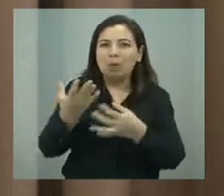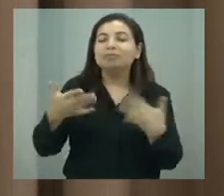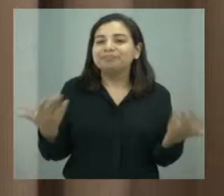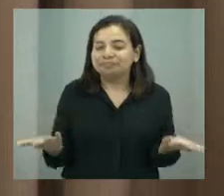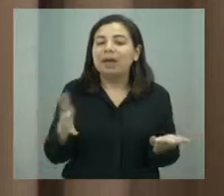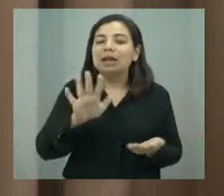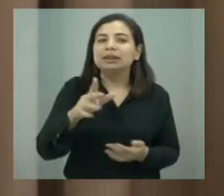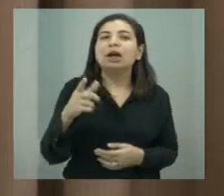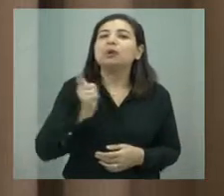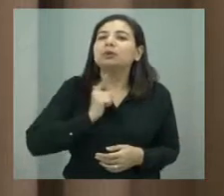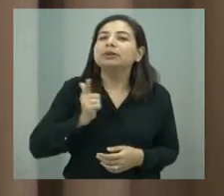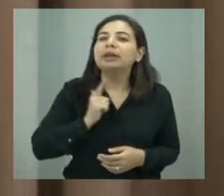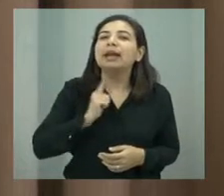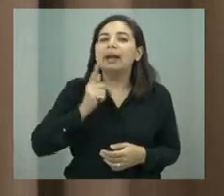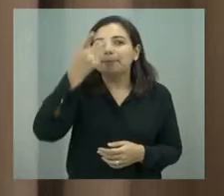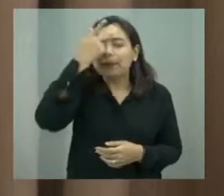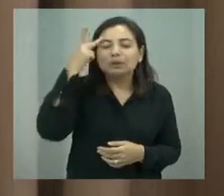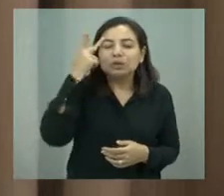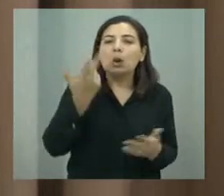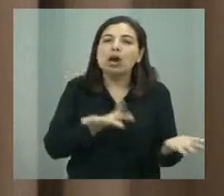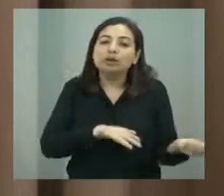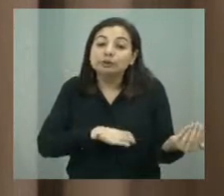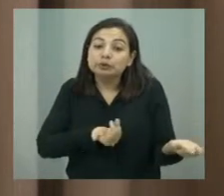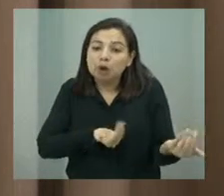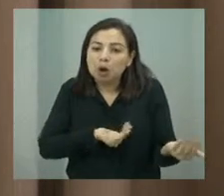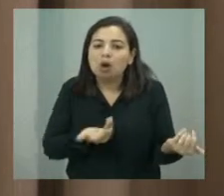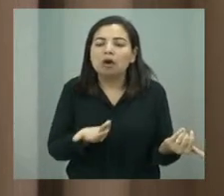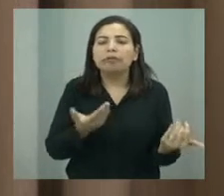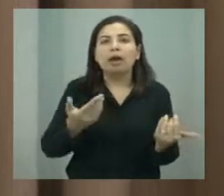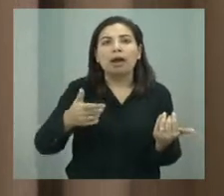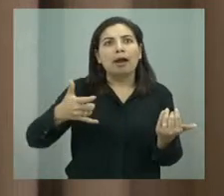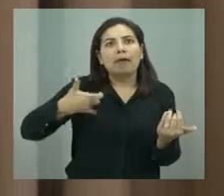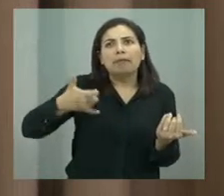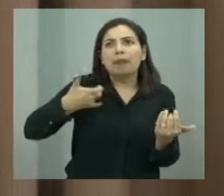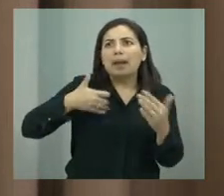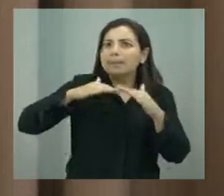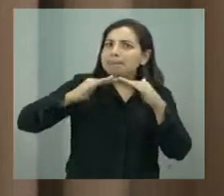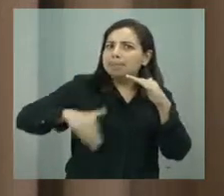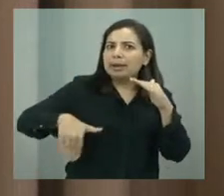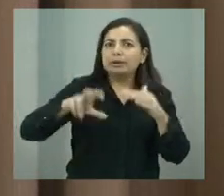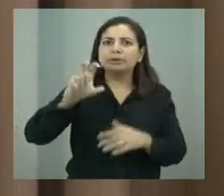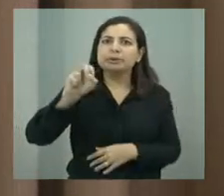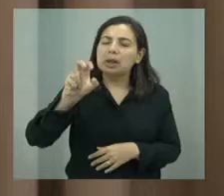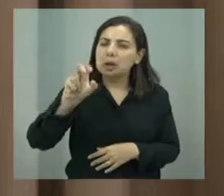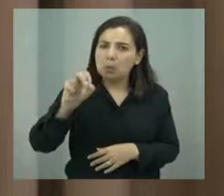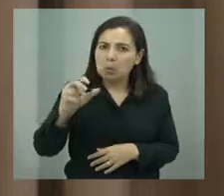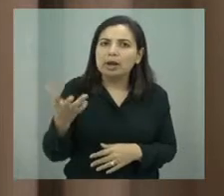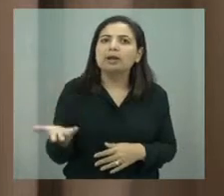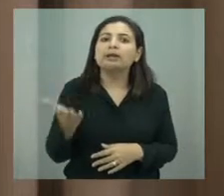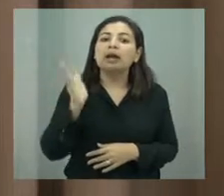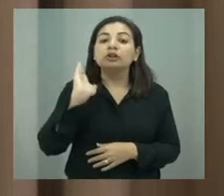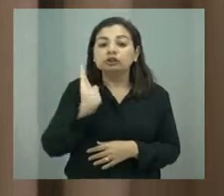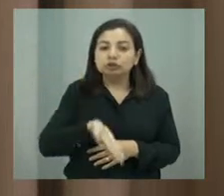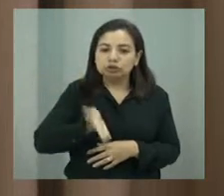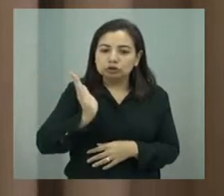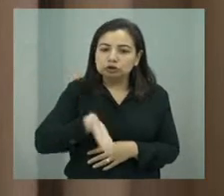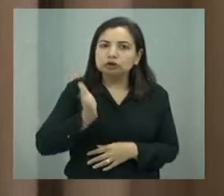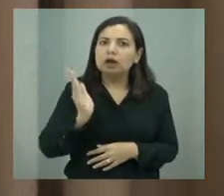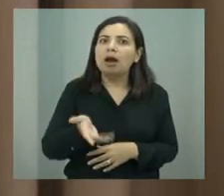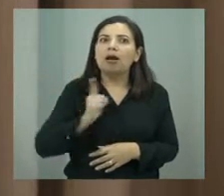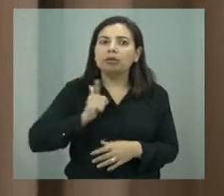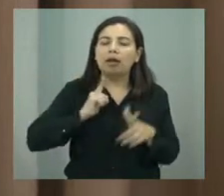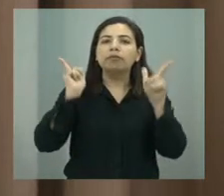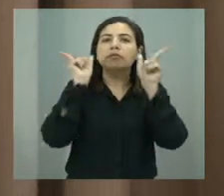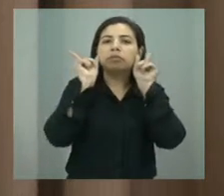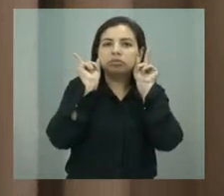gente via? Eram pessoas jovens, com menos de 50 anos, já cometidos por perdas